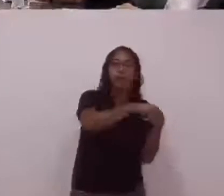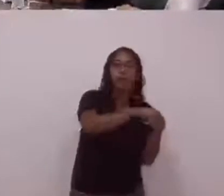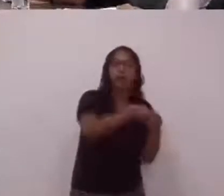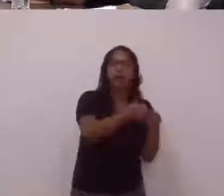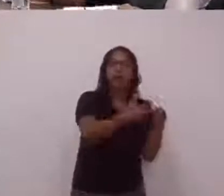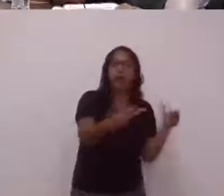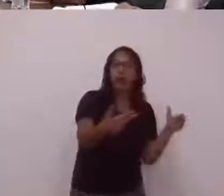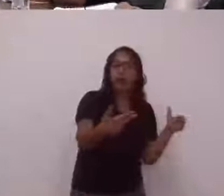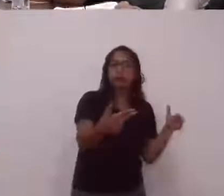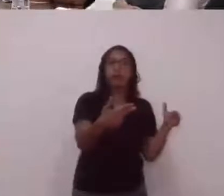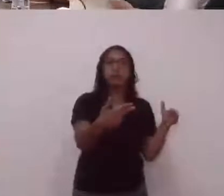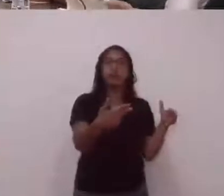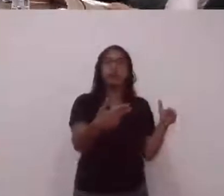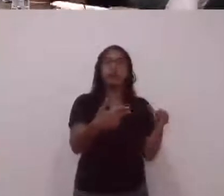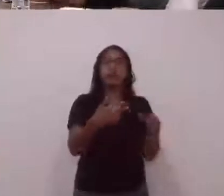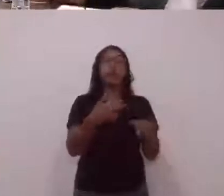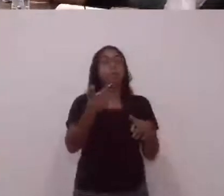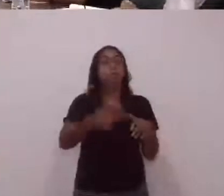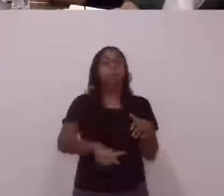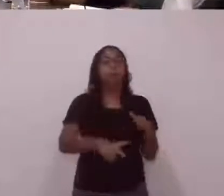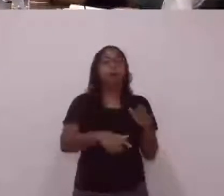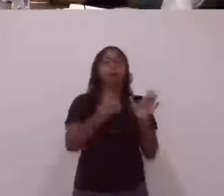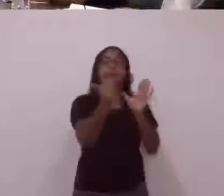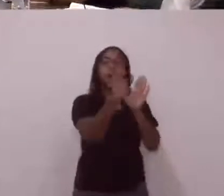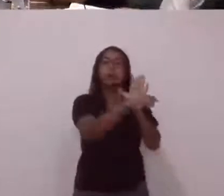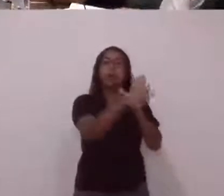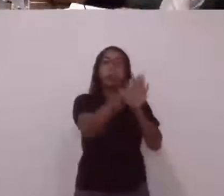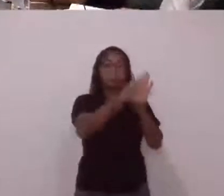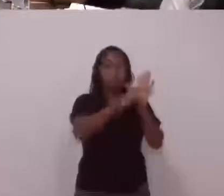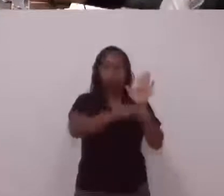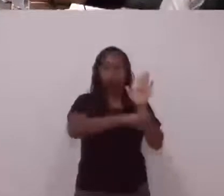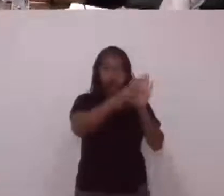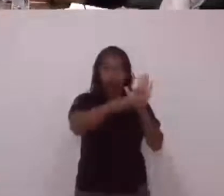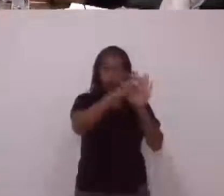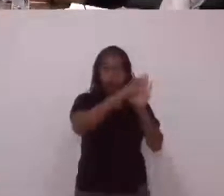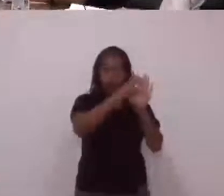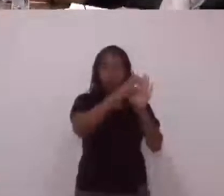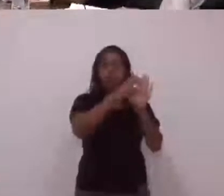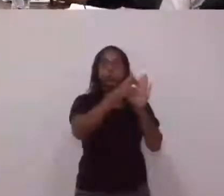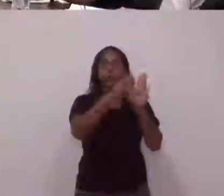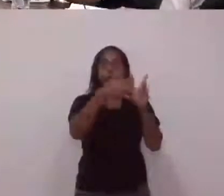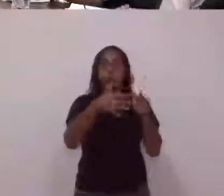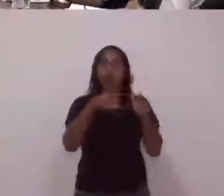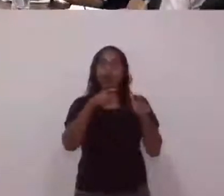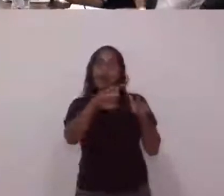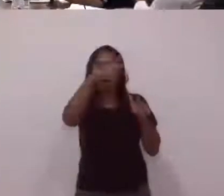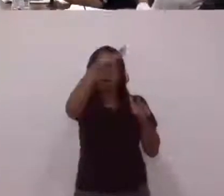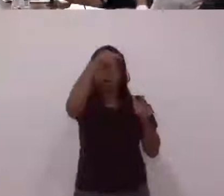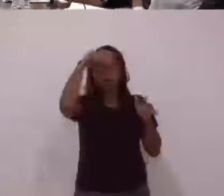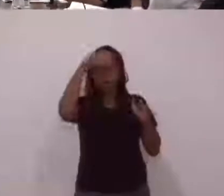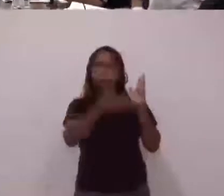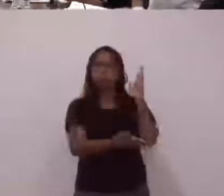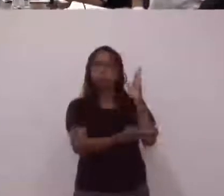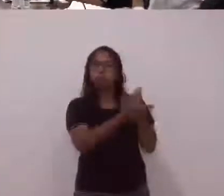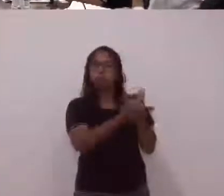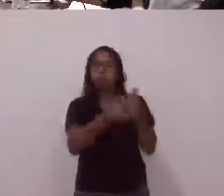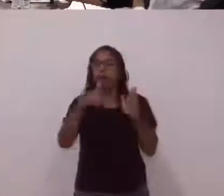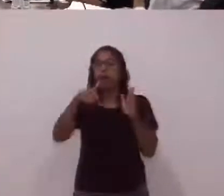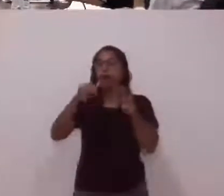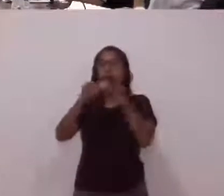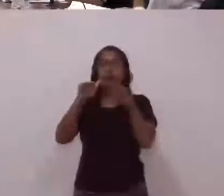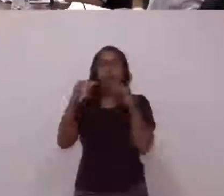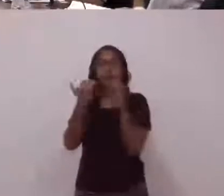Já o artigo seguinte preconiza que, artigo 5º, o processo de cassação do mandato do prefeito pela Câmara por